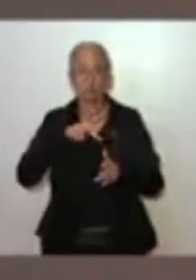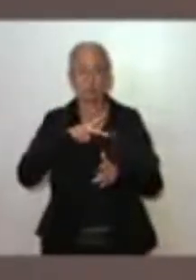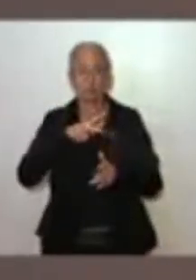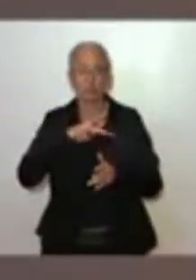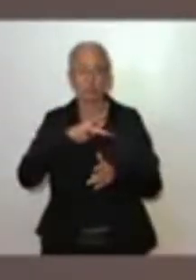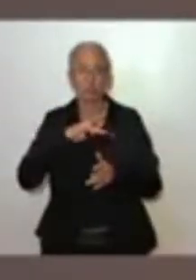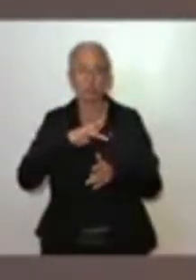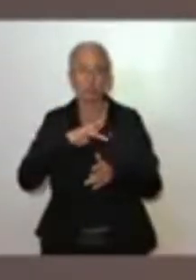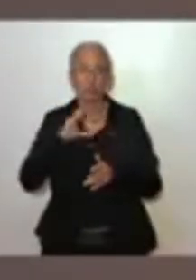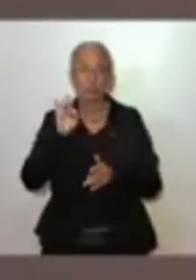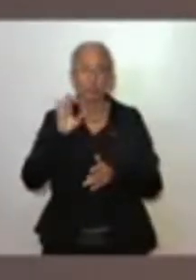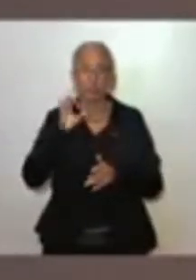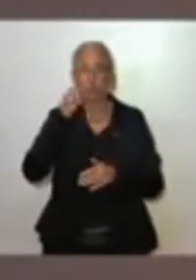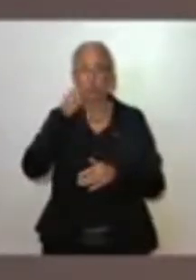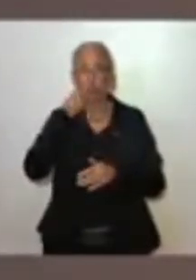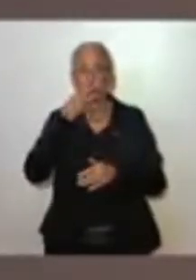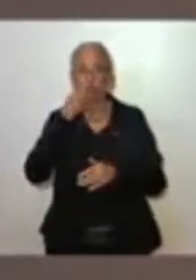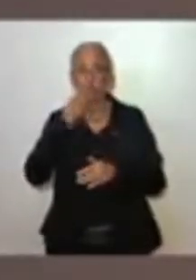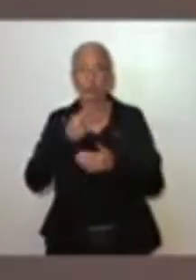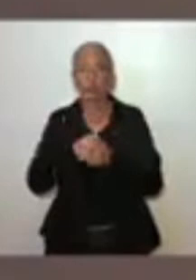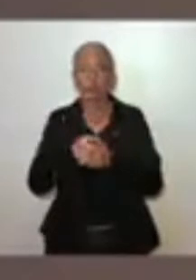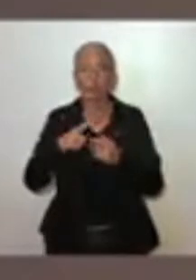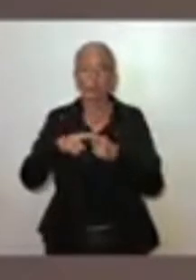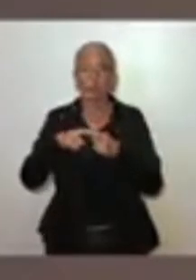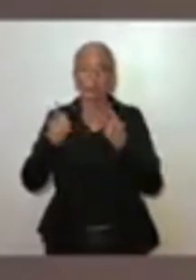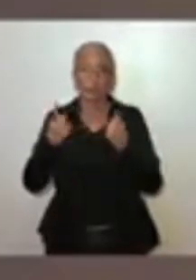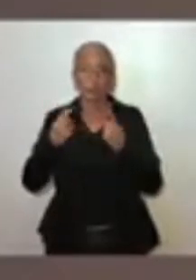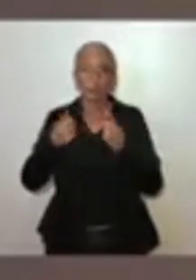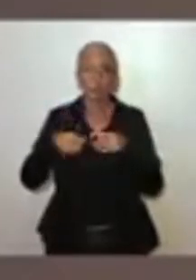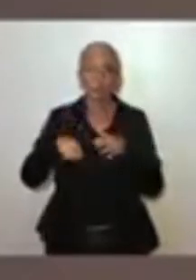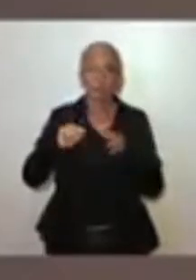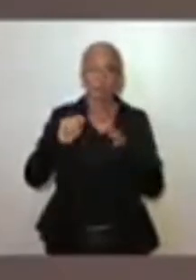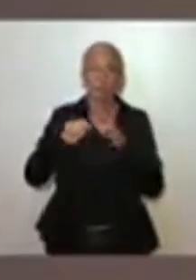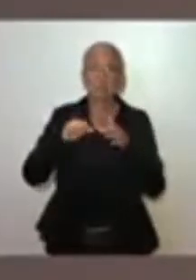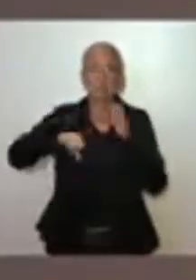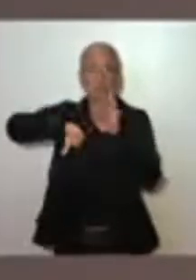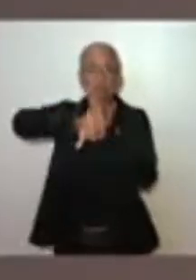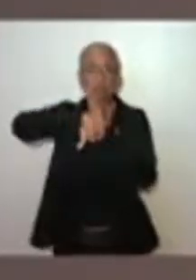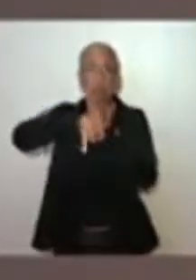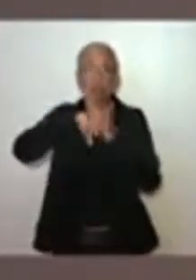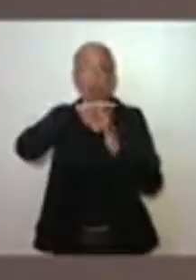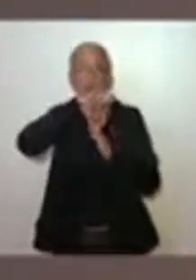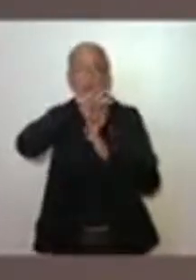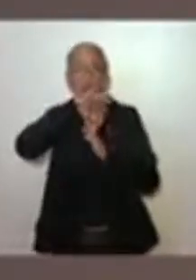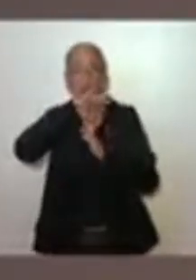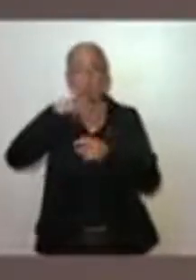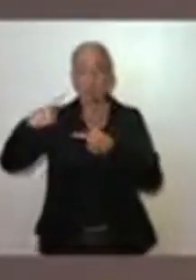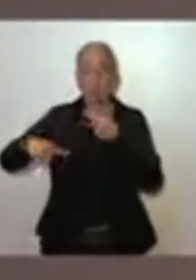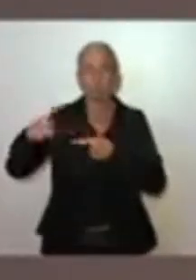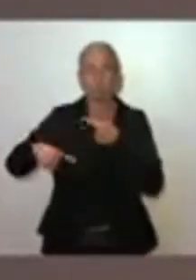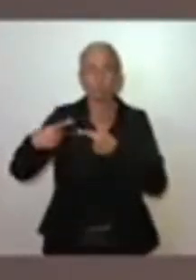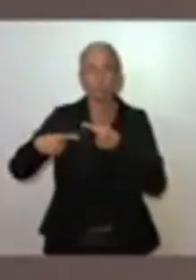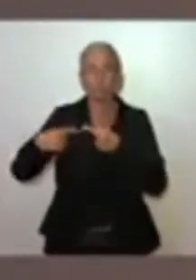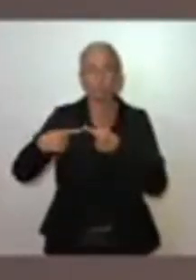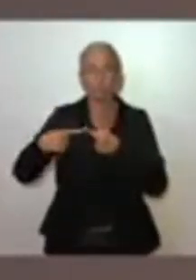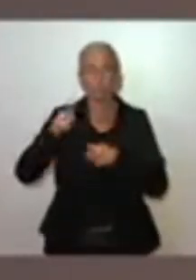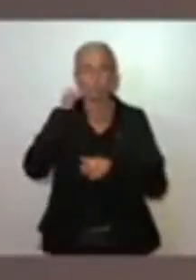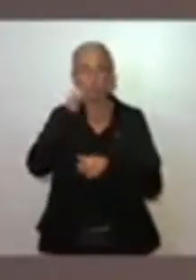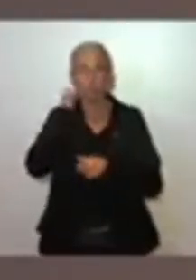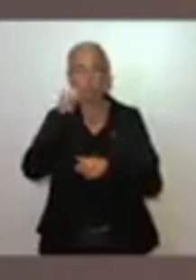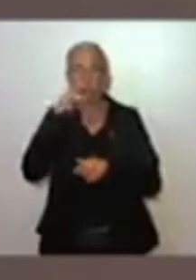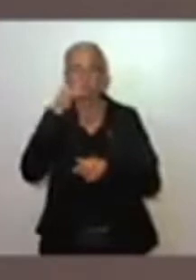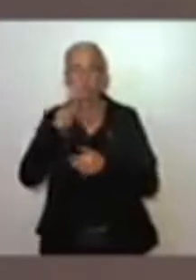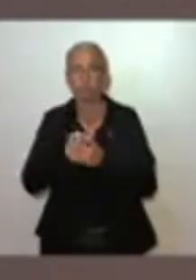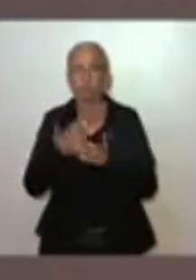por achar que seja bom e recomendável mas por achar que criminalizar é uma política ruim e dizia a moça agora